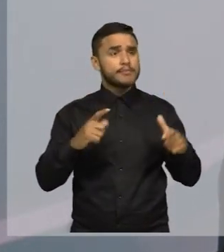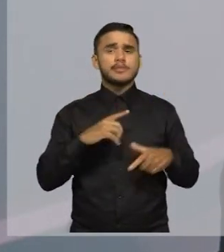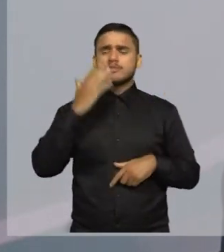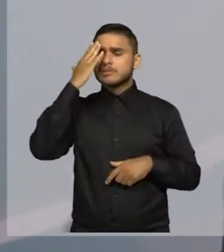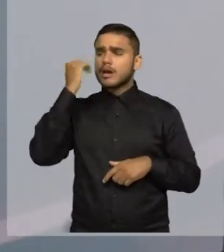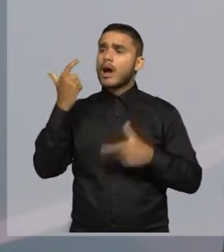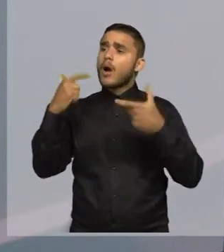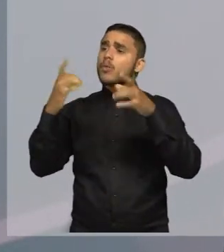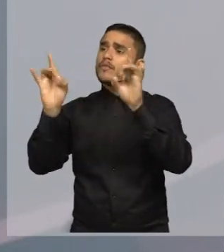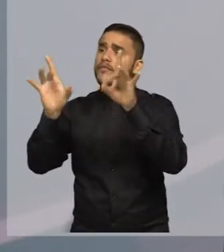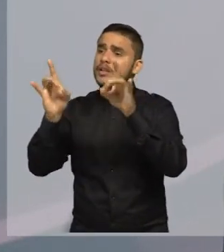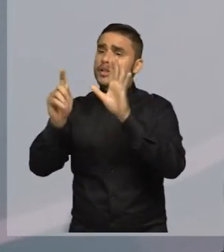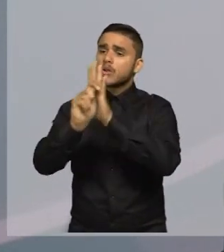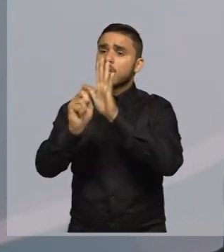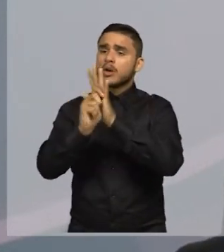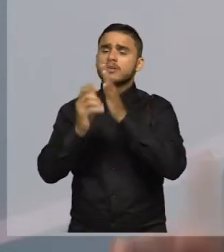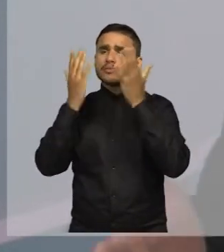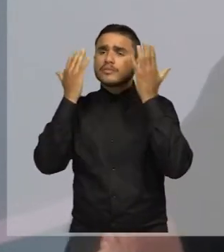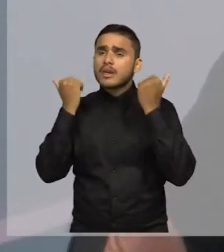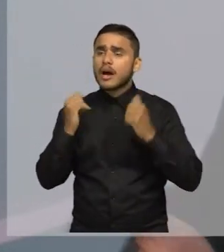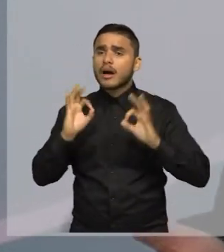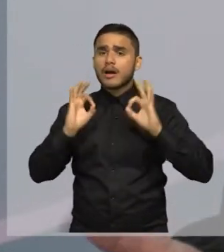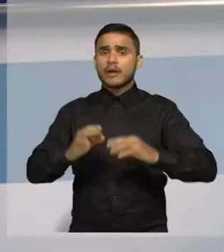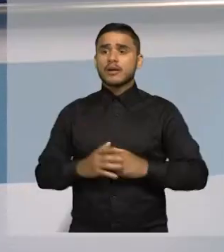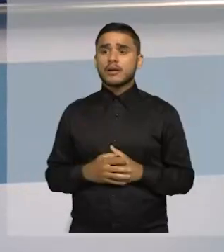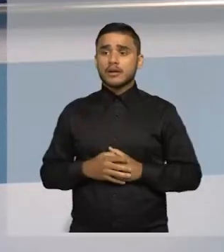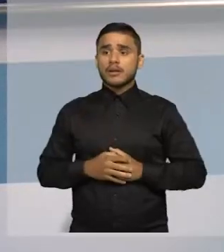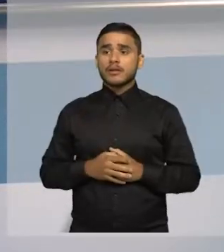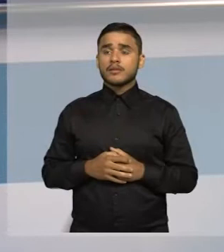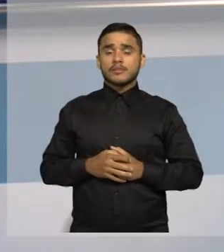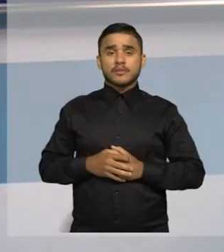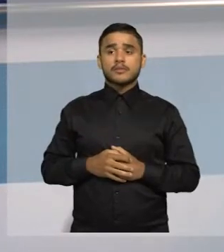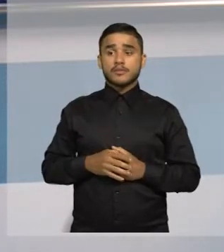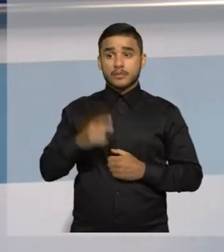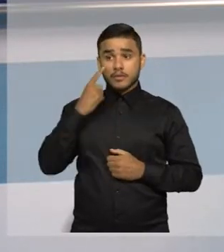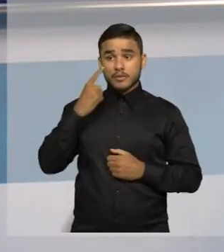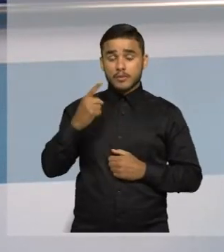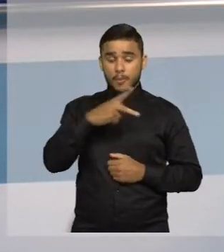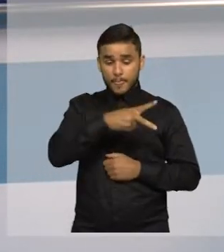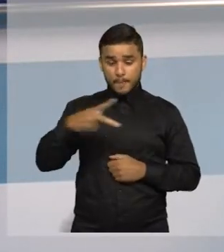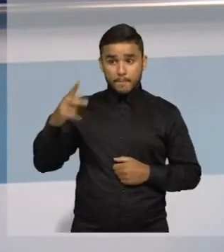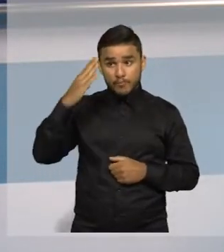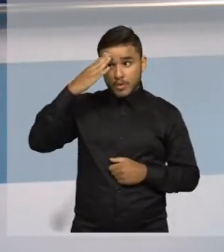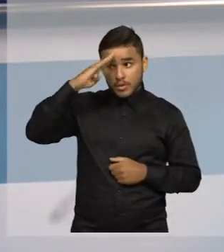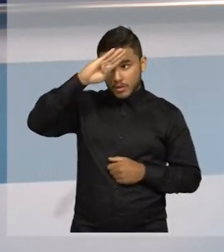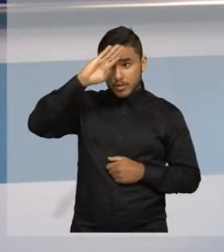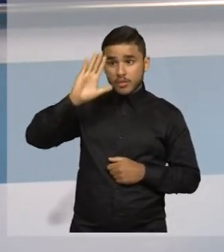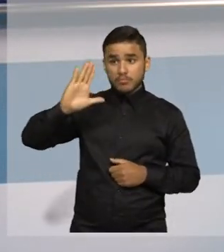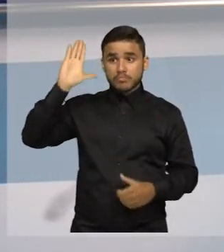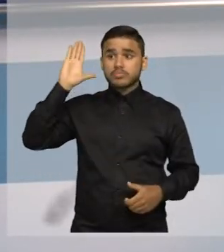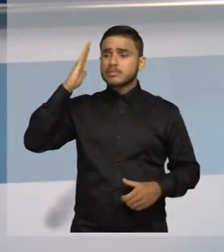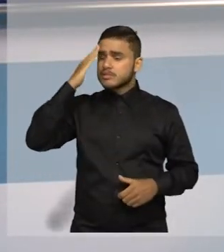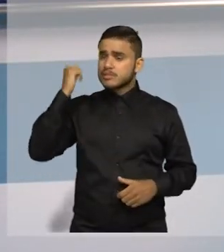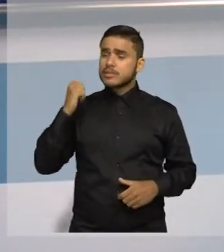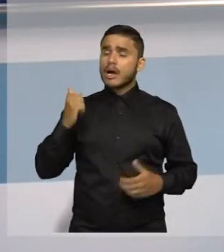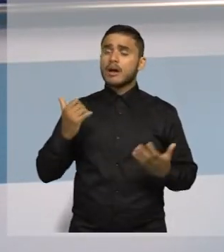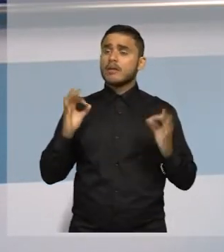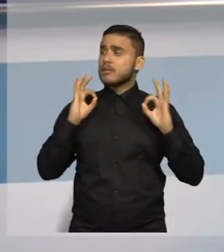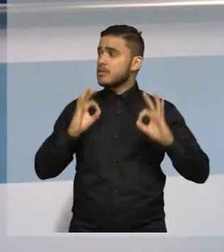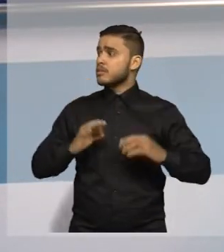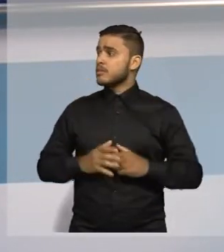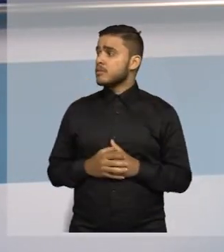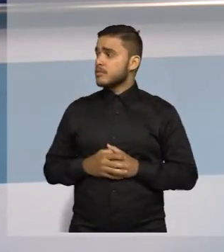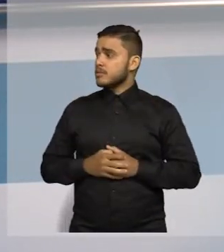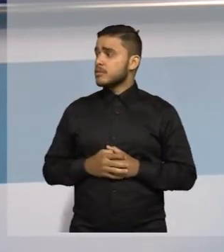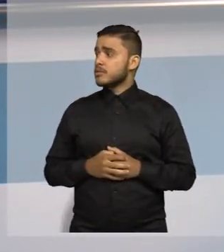de fumo. Vamos ver. Já que todo mundo sabe, vamos ver então se o presidente que prometeu se vai combater agora. Vamos esperar. Não sabe, essa é a